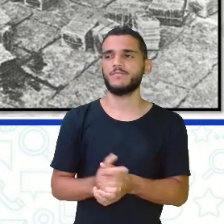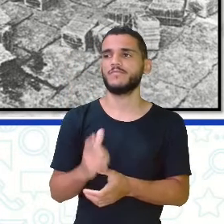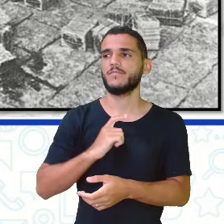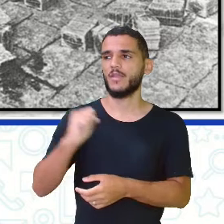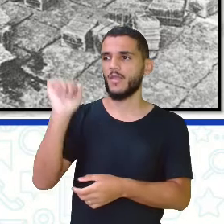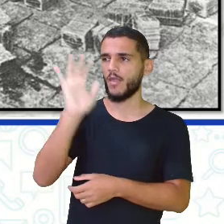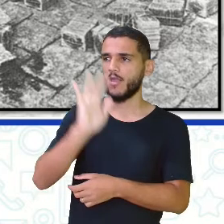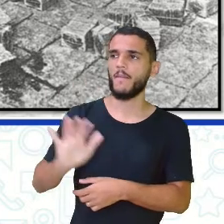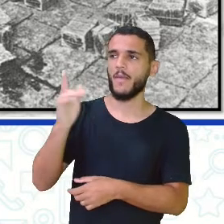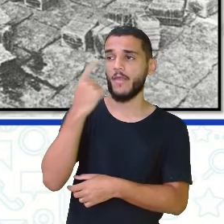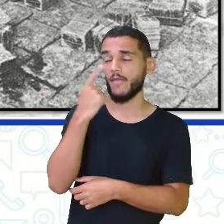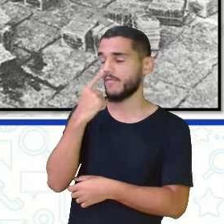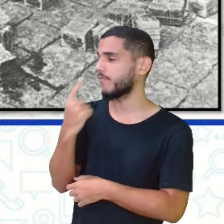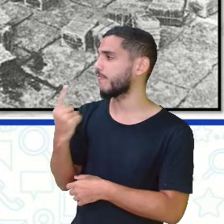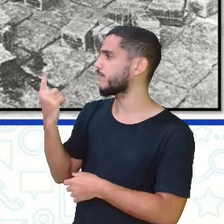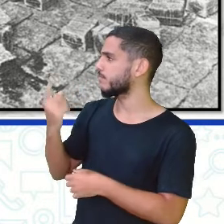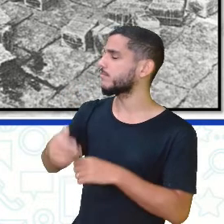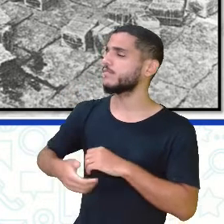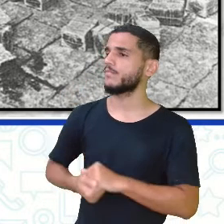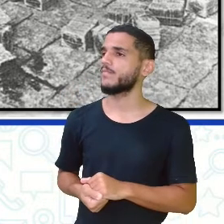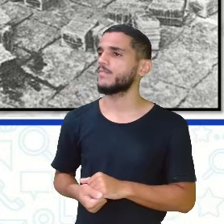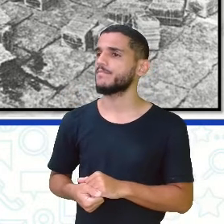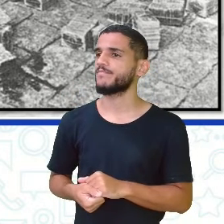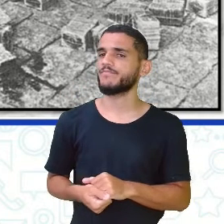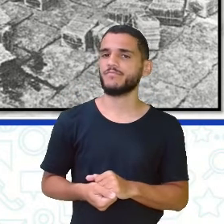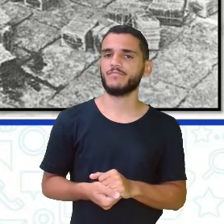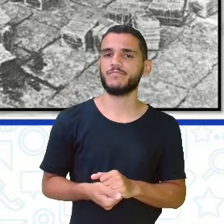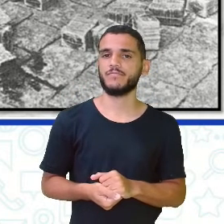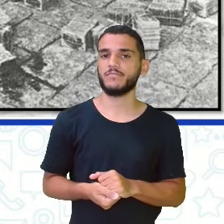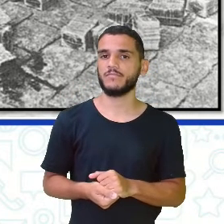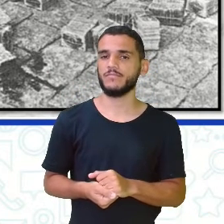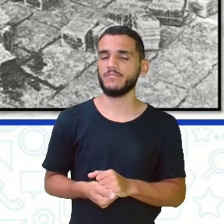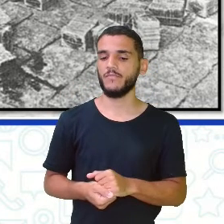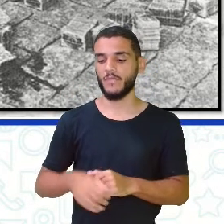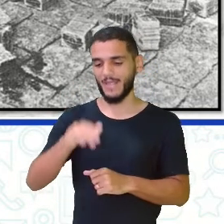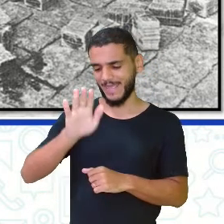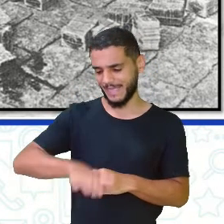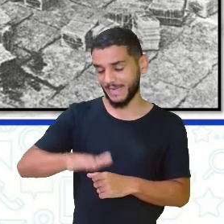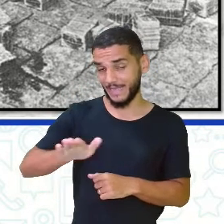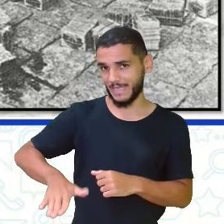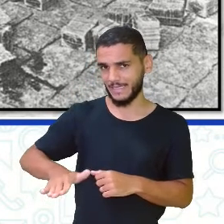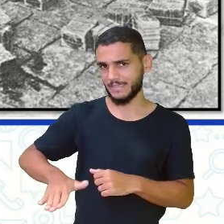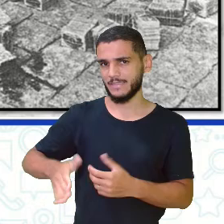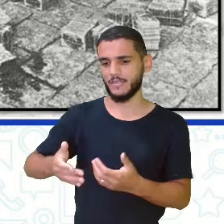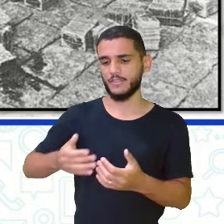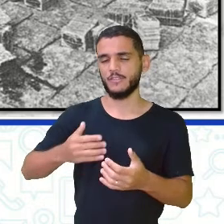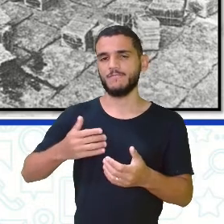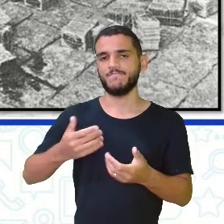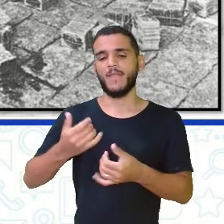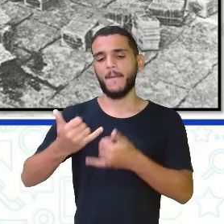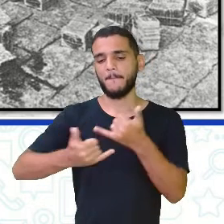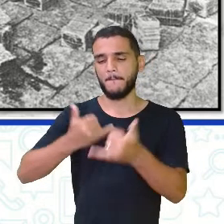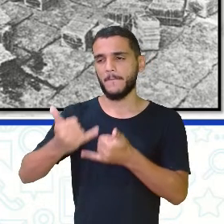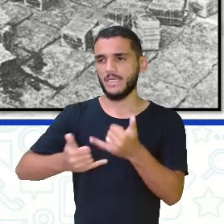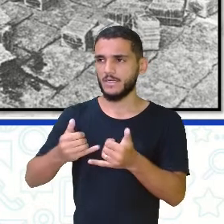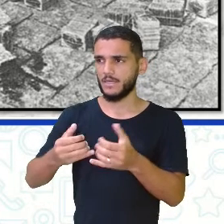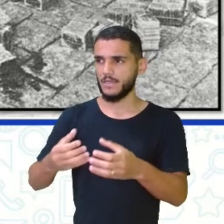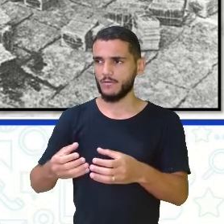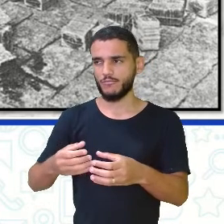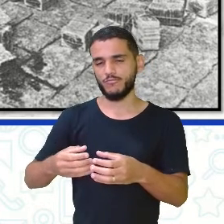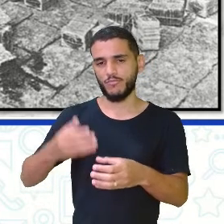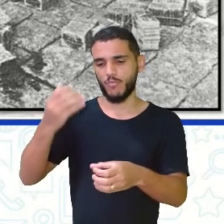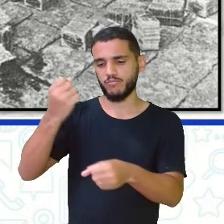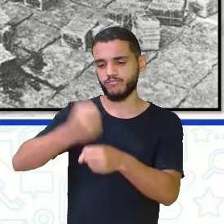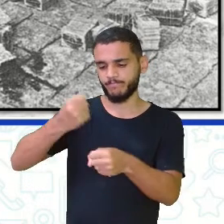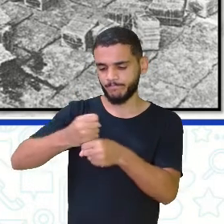imagem aqui, crianças empilhando aí na realidade empilhando tijolos, né? Tijolos aí